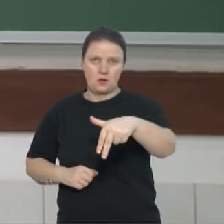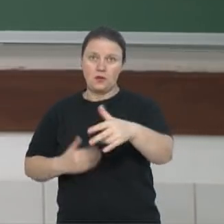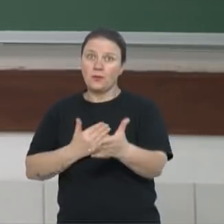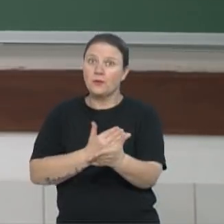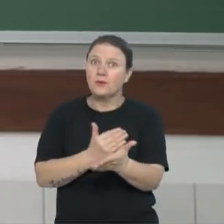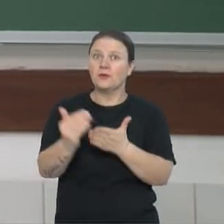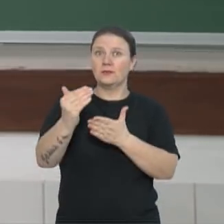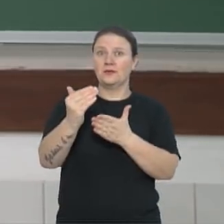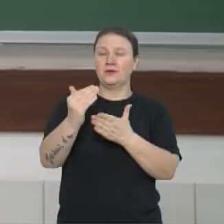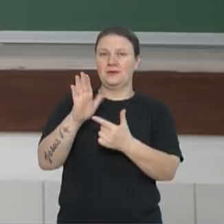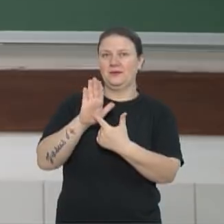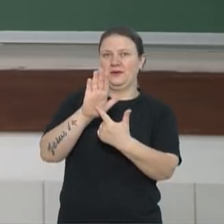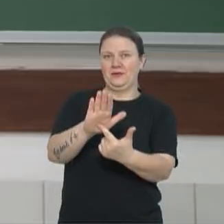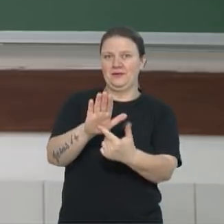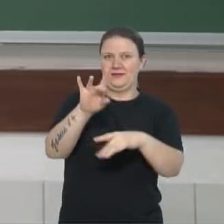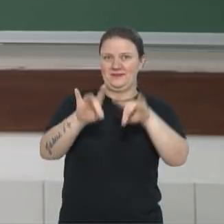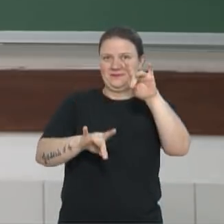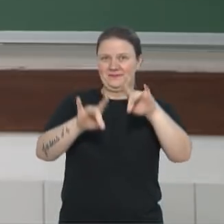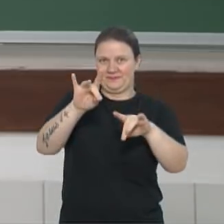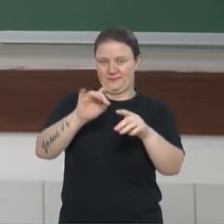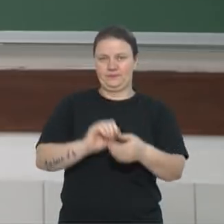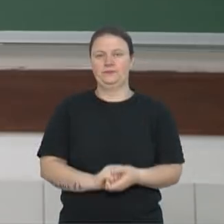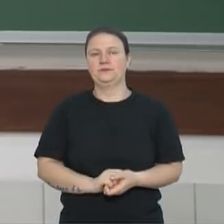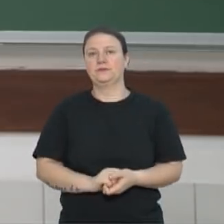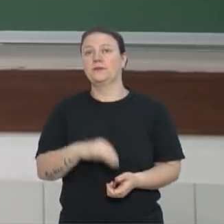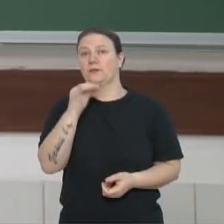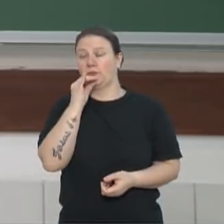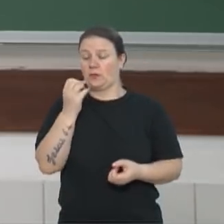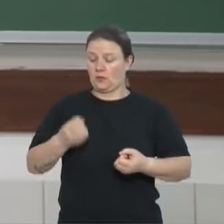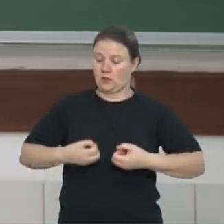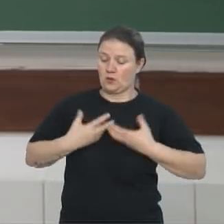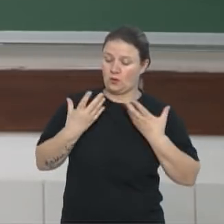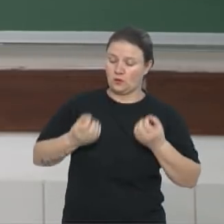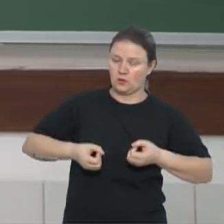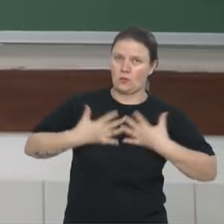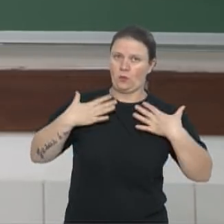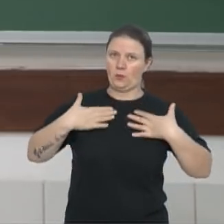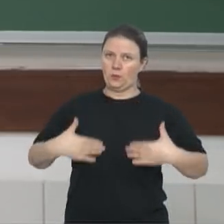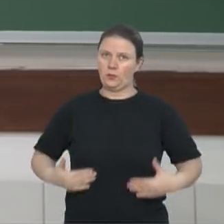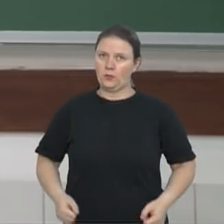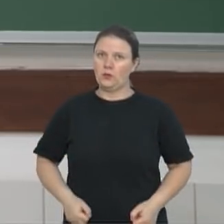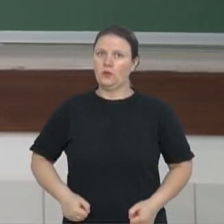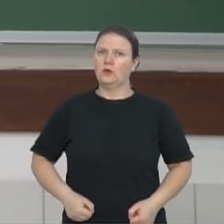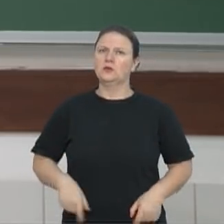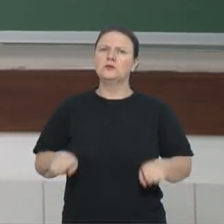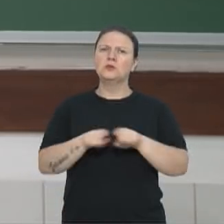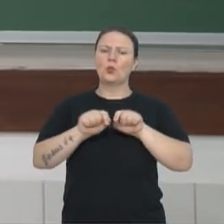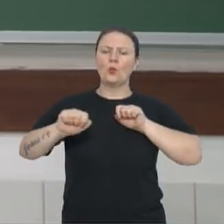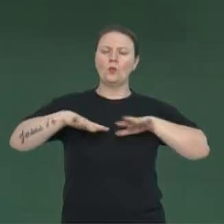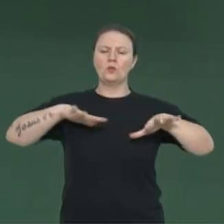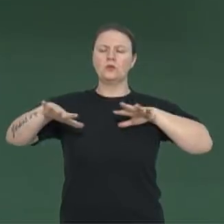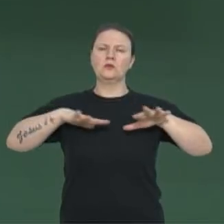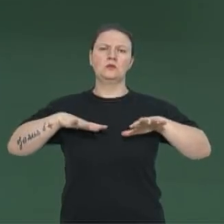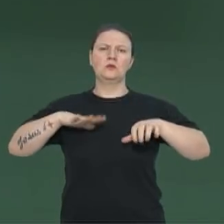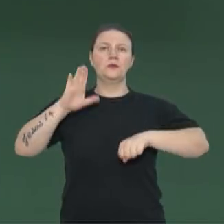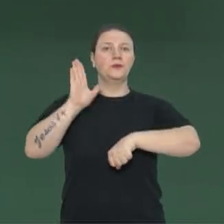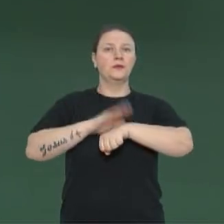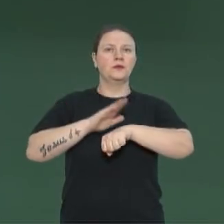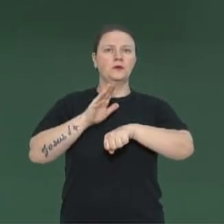partida. Quando eu digo que a expressão corporal, a mímica, a mobilidade é um momento